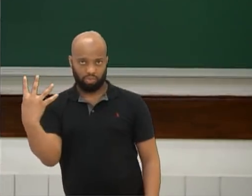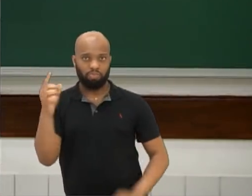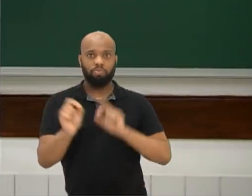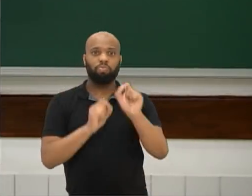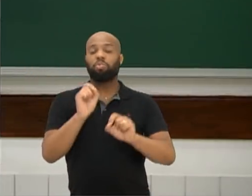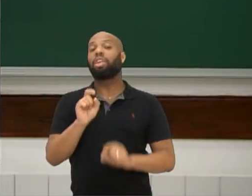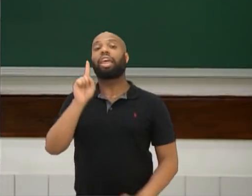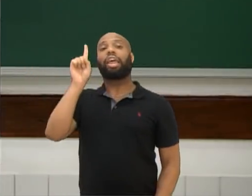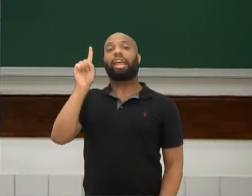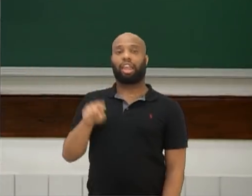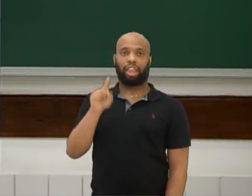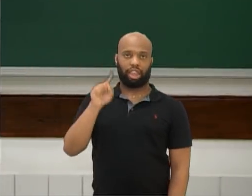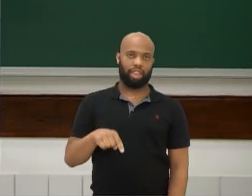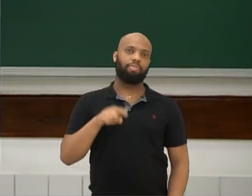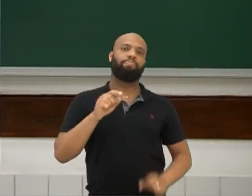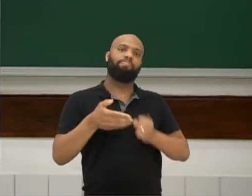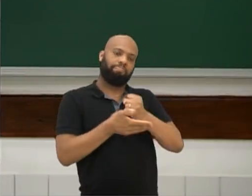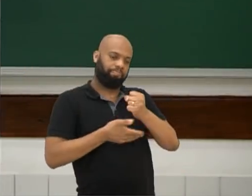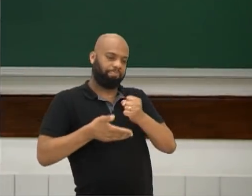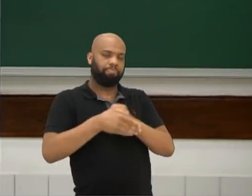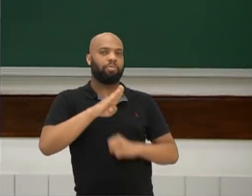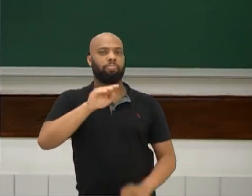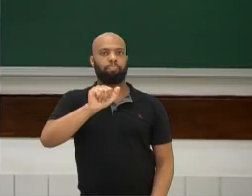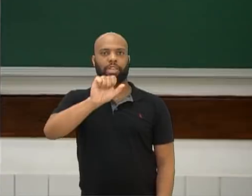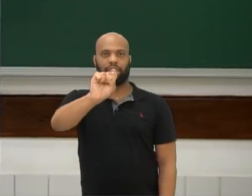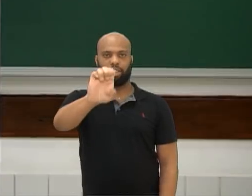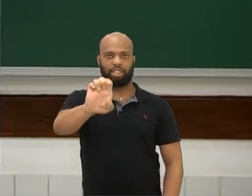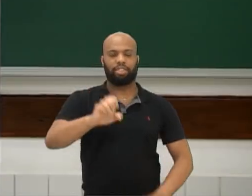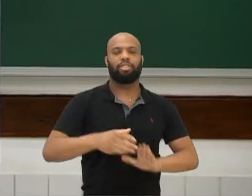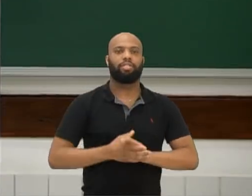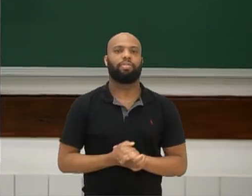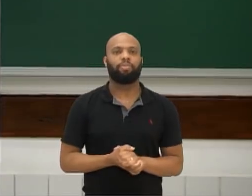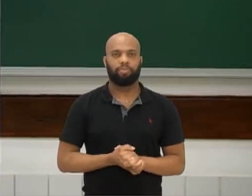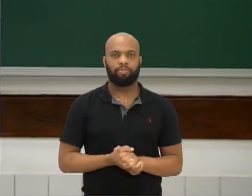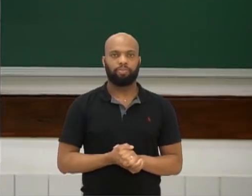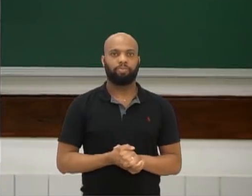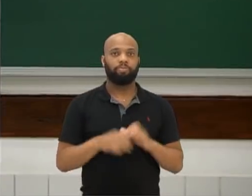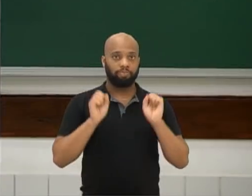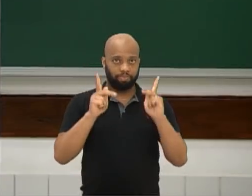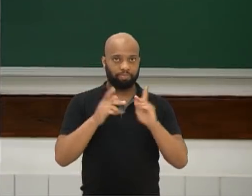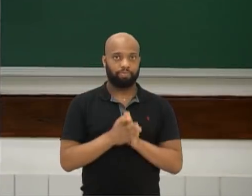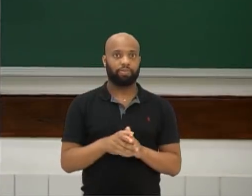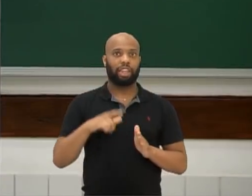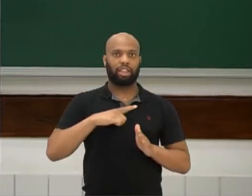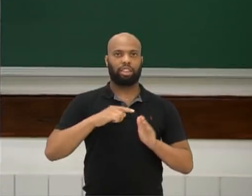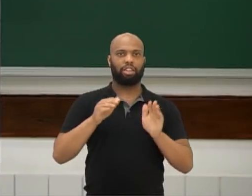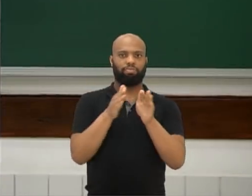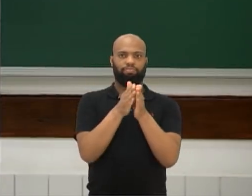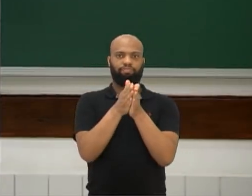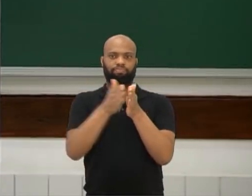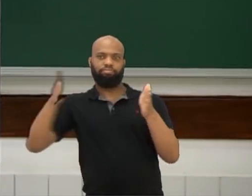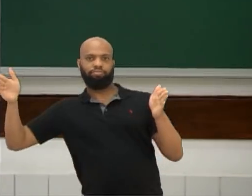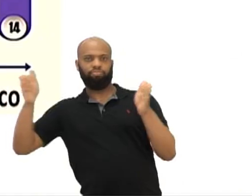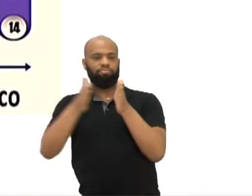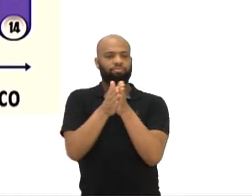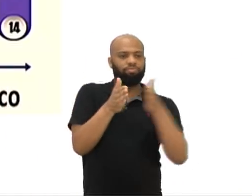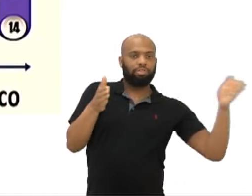14, essa substância, então, será uma base, tá? Aqui nesse slide tem alguns